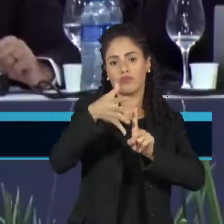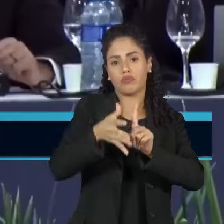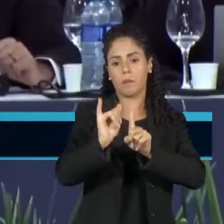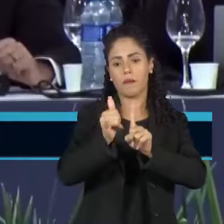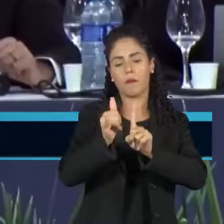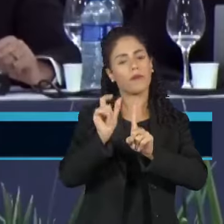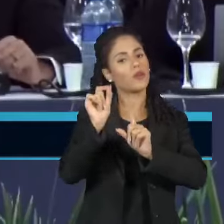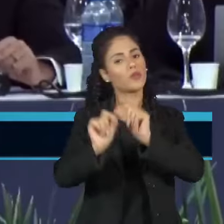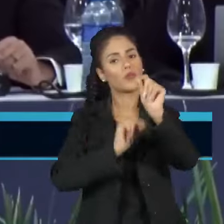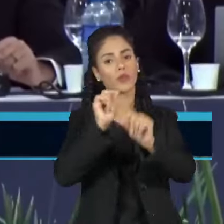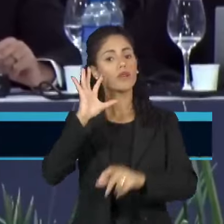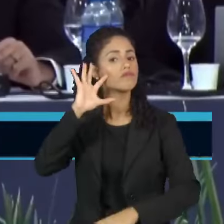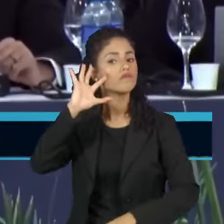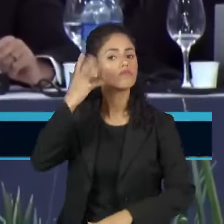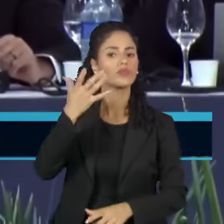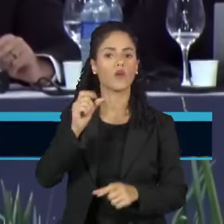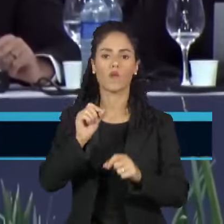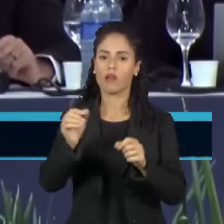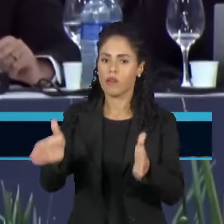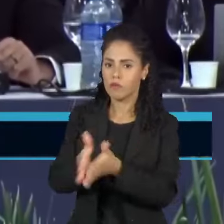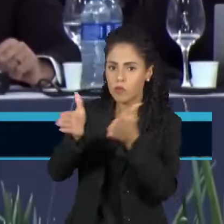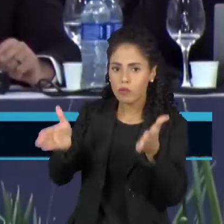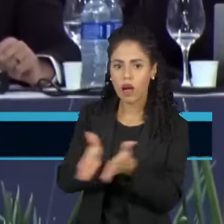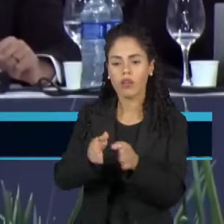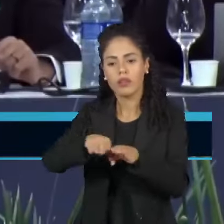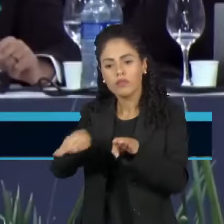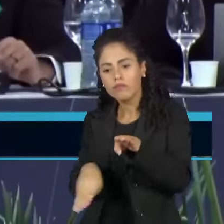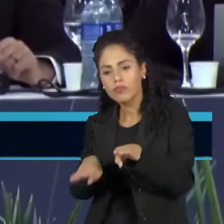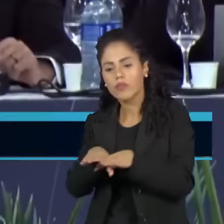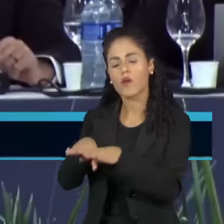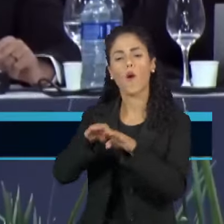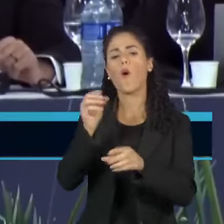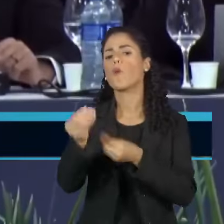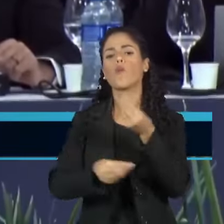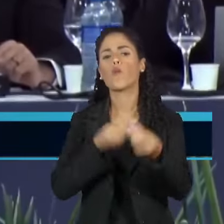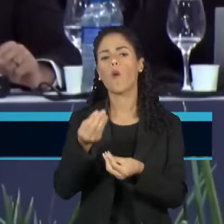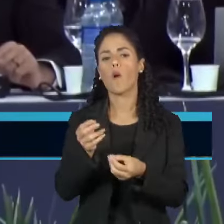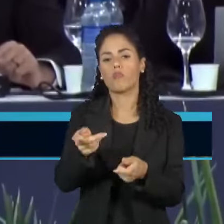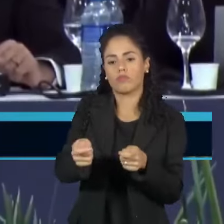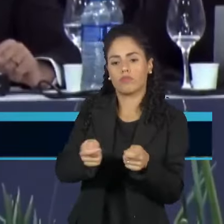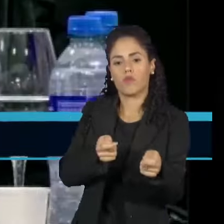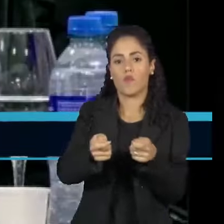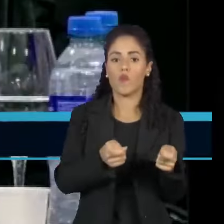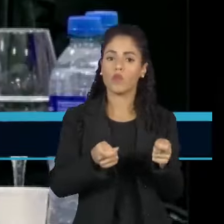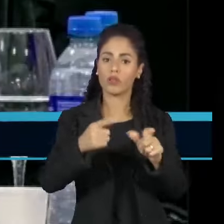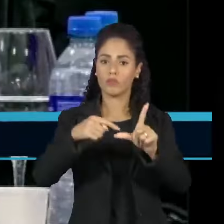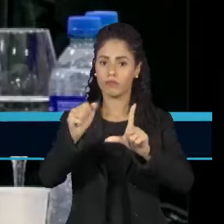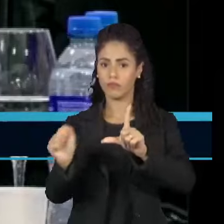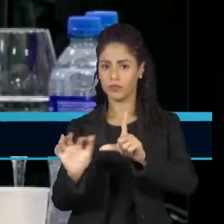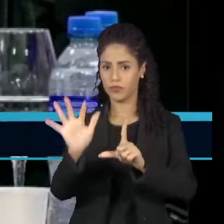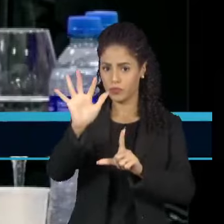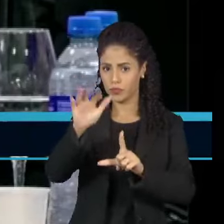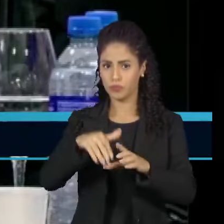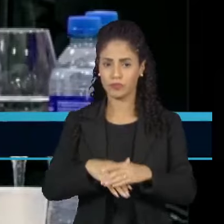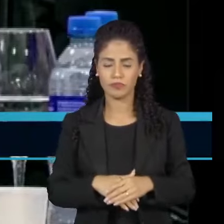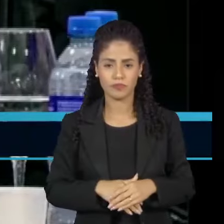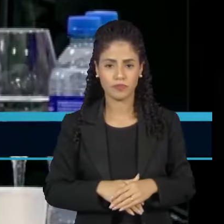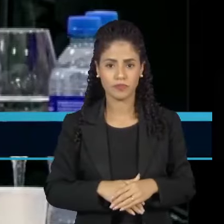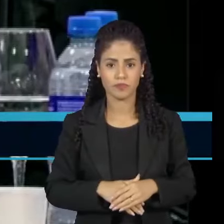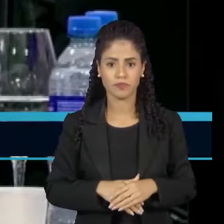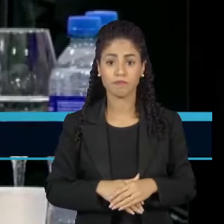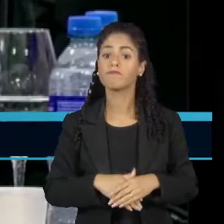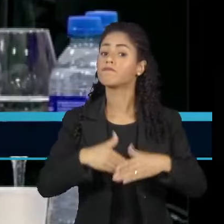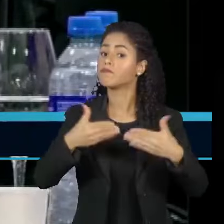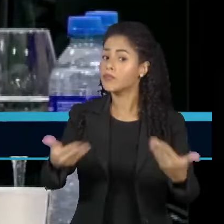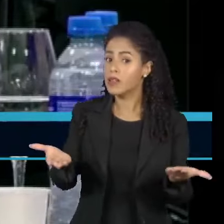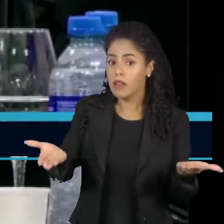afirmou que a solução para combater a pobreza e a desigualdade está no controle da inflação. A melhor